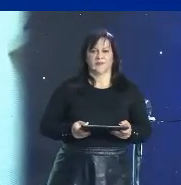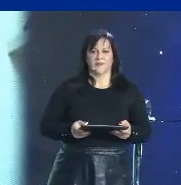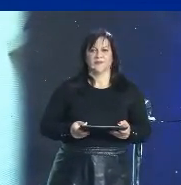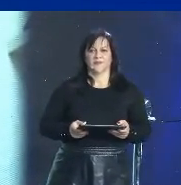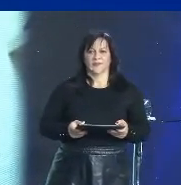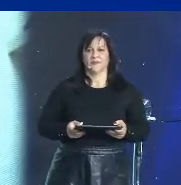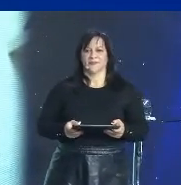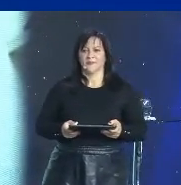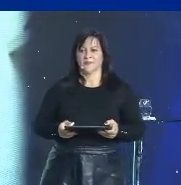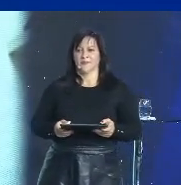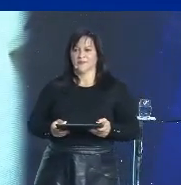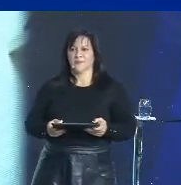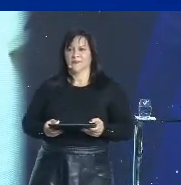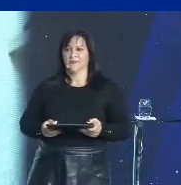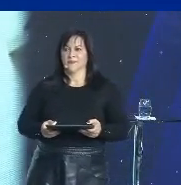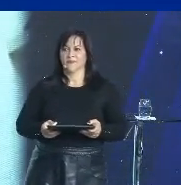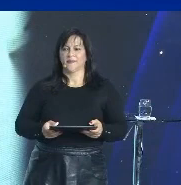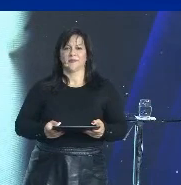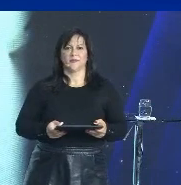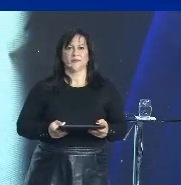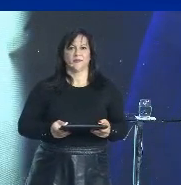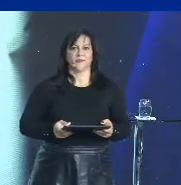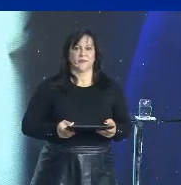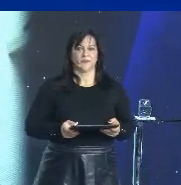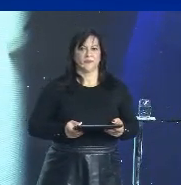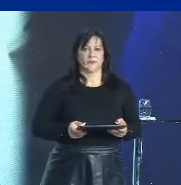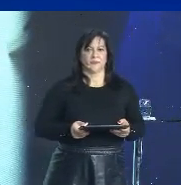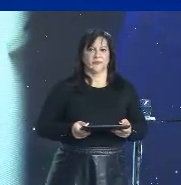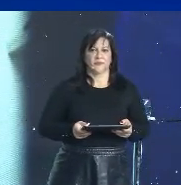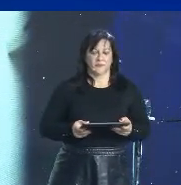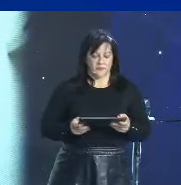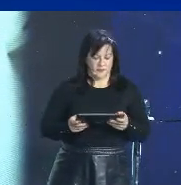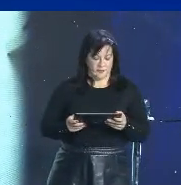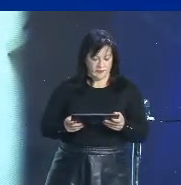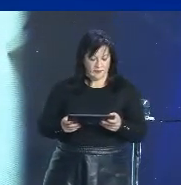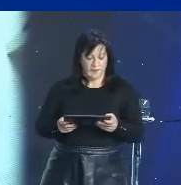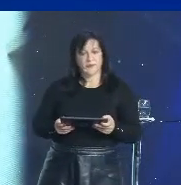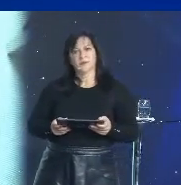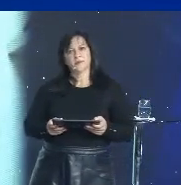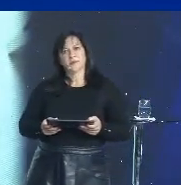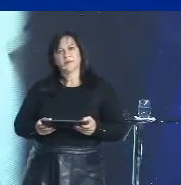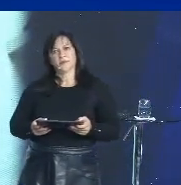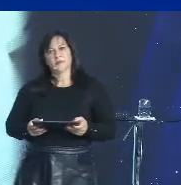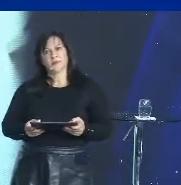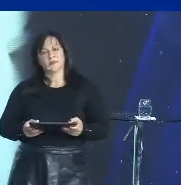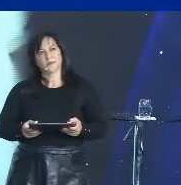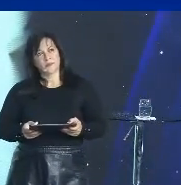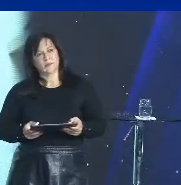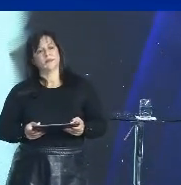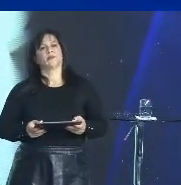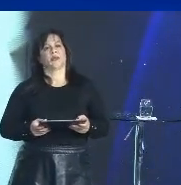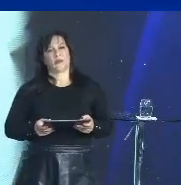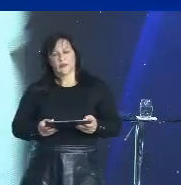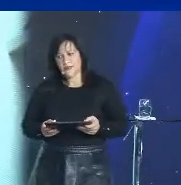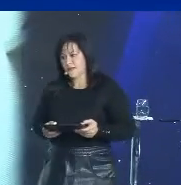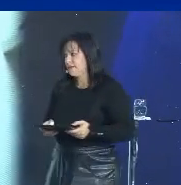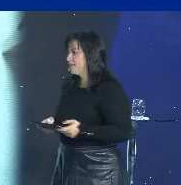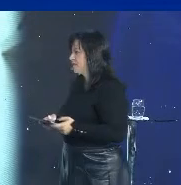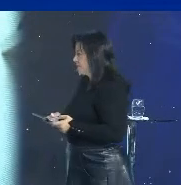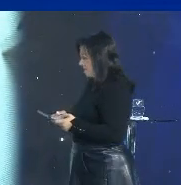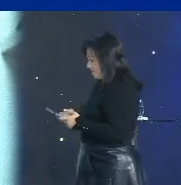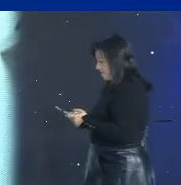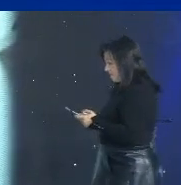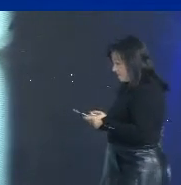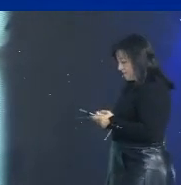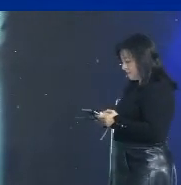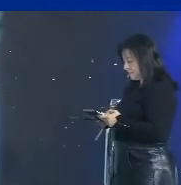São nove estados que são bem uma área física muito grande, são muito distantes um estado do outro. Então, se